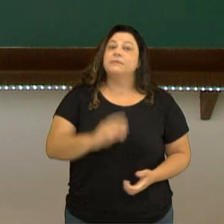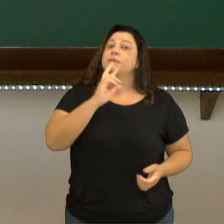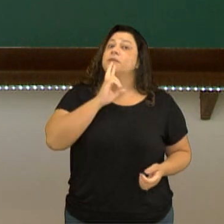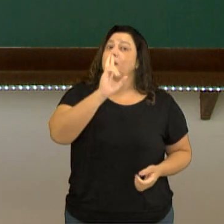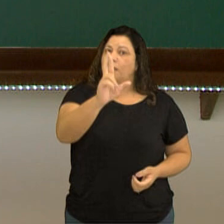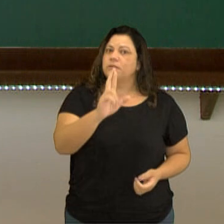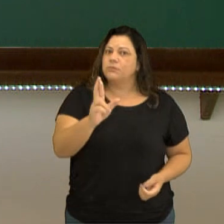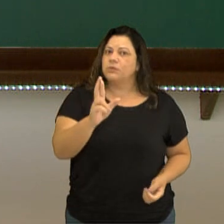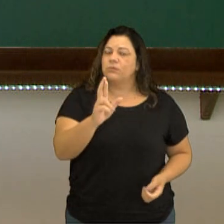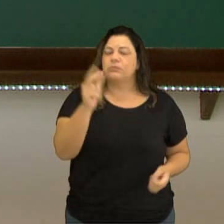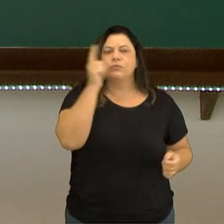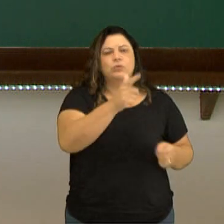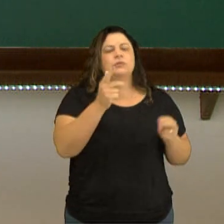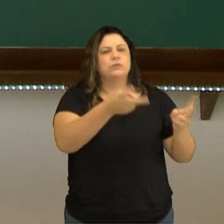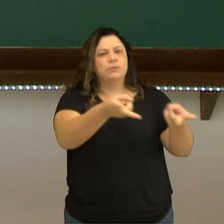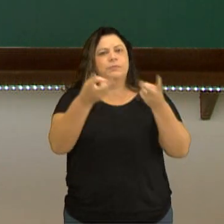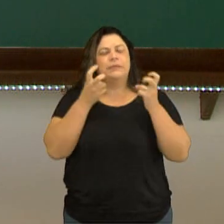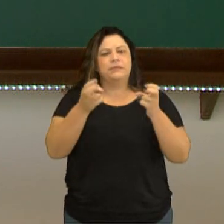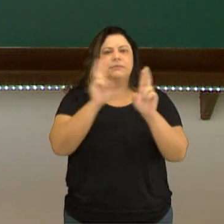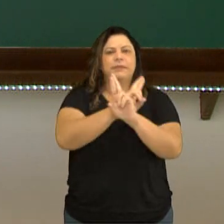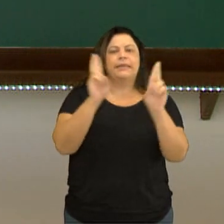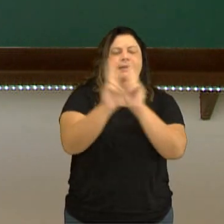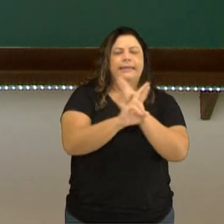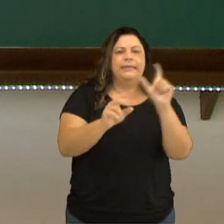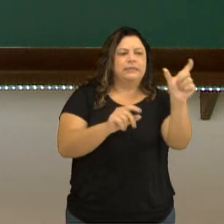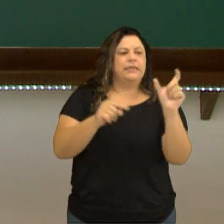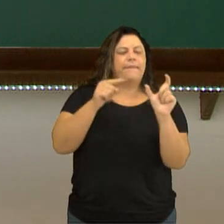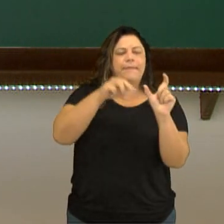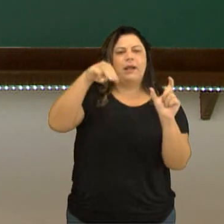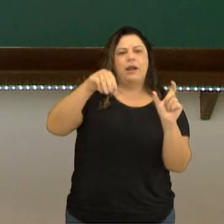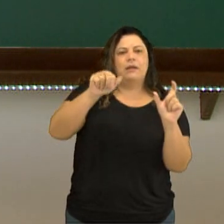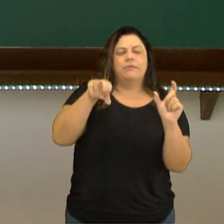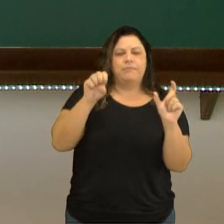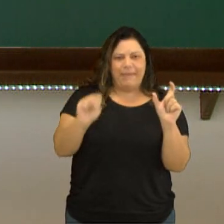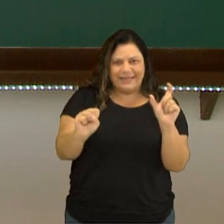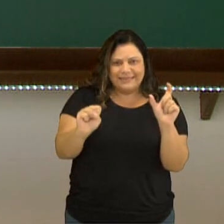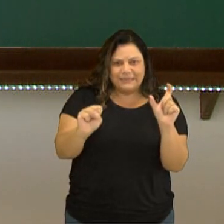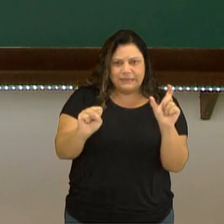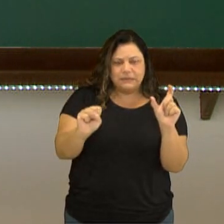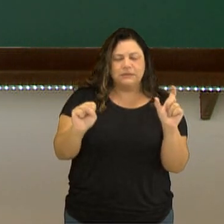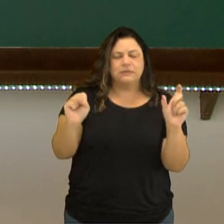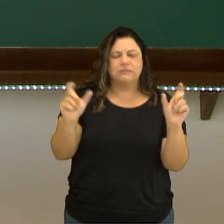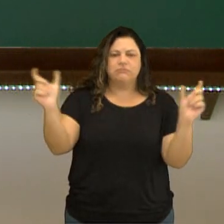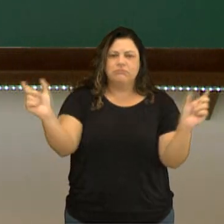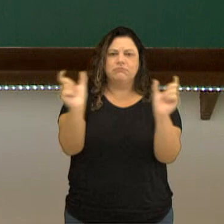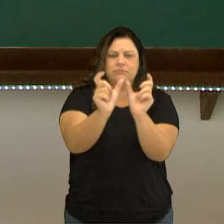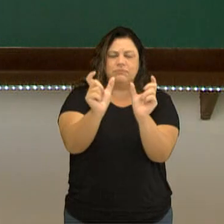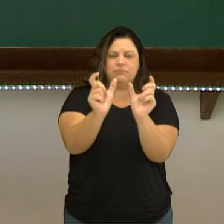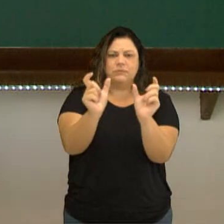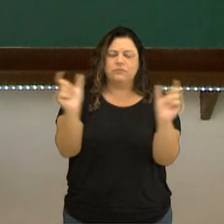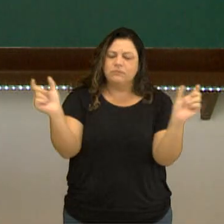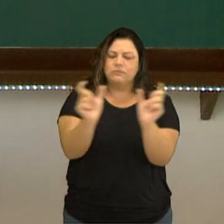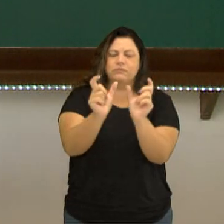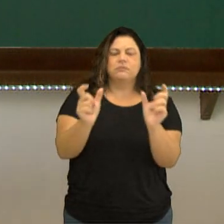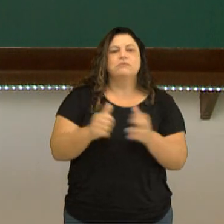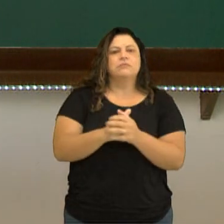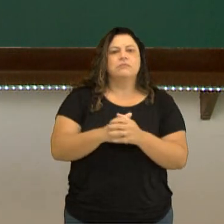Respondeu, conseguiu perceber a relação que a palavra mas estabelece entre as duas orações? Então